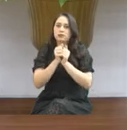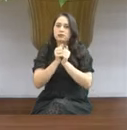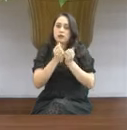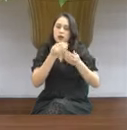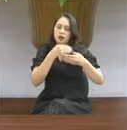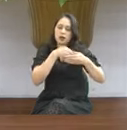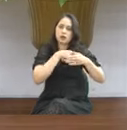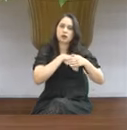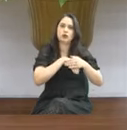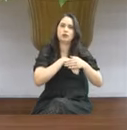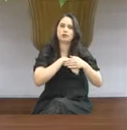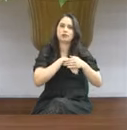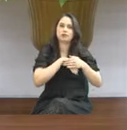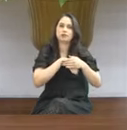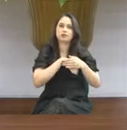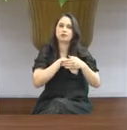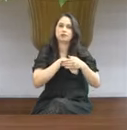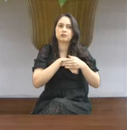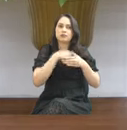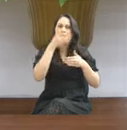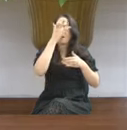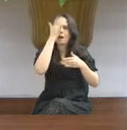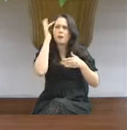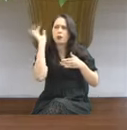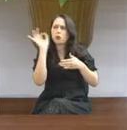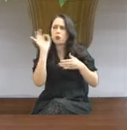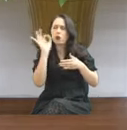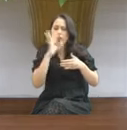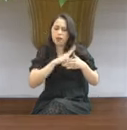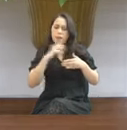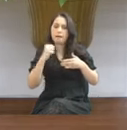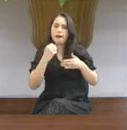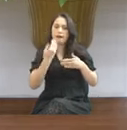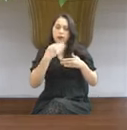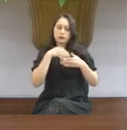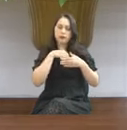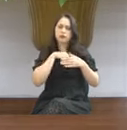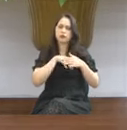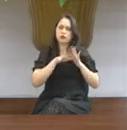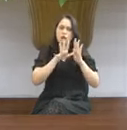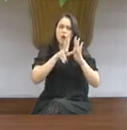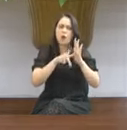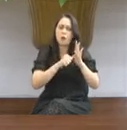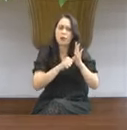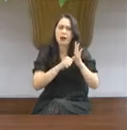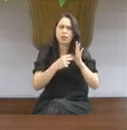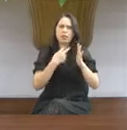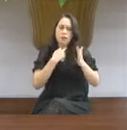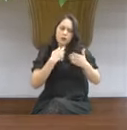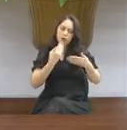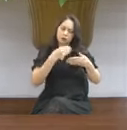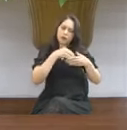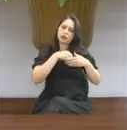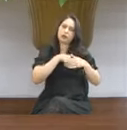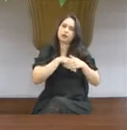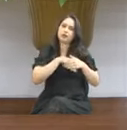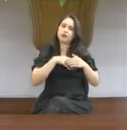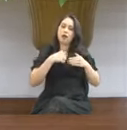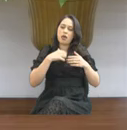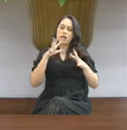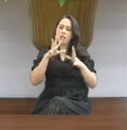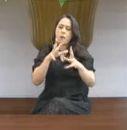peito, dizendo: ninguém vai tirar, ninguém vai roubar, ninguém vai tirar isso de